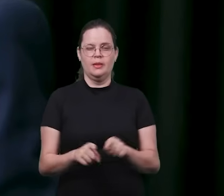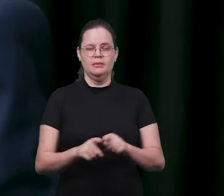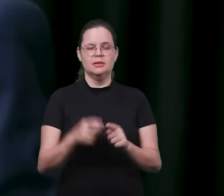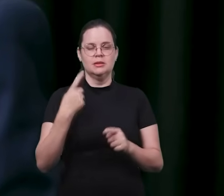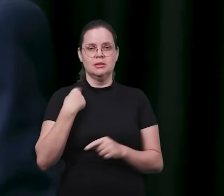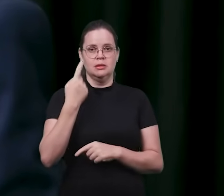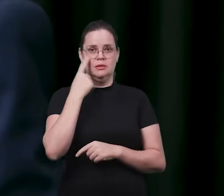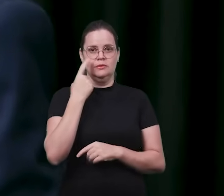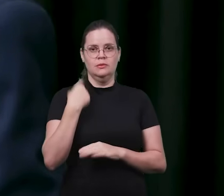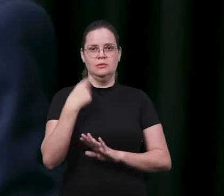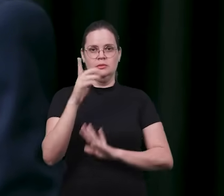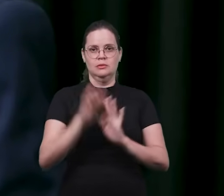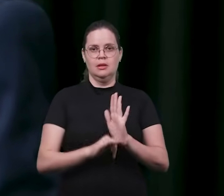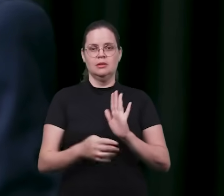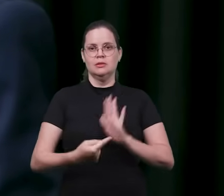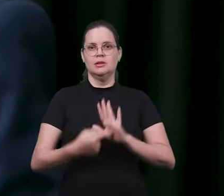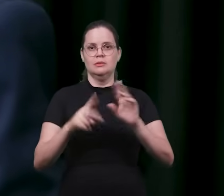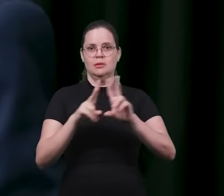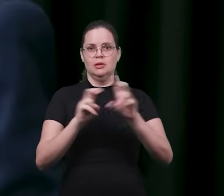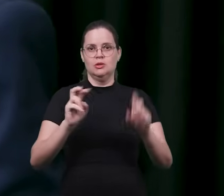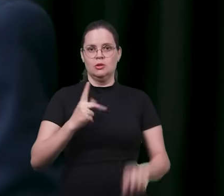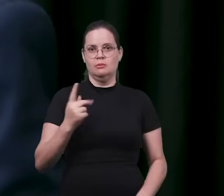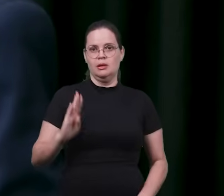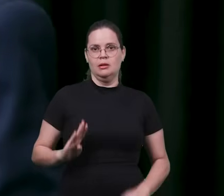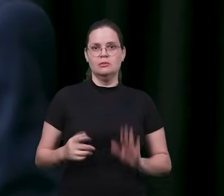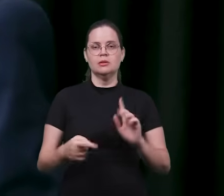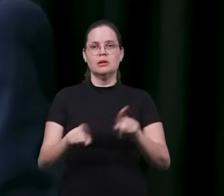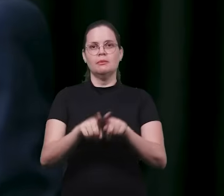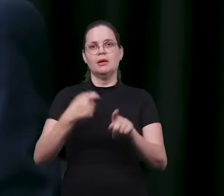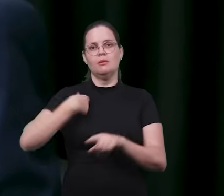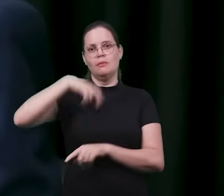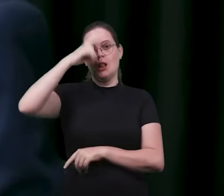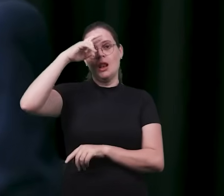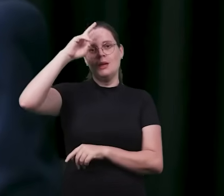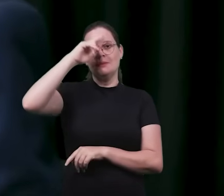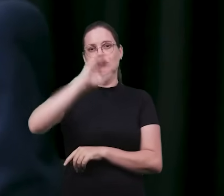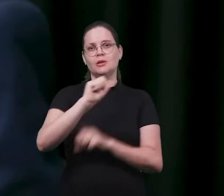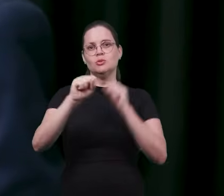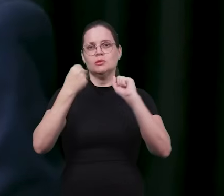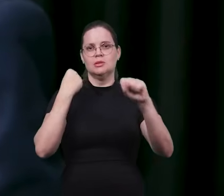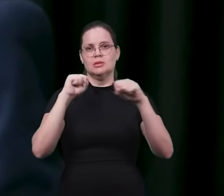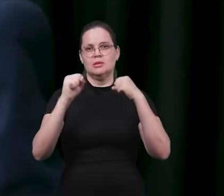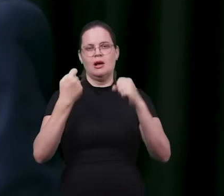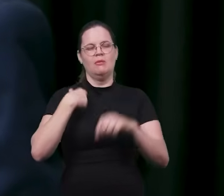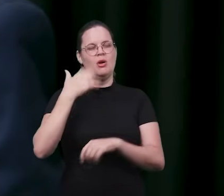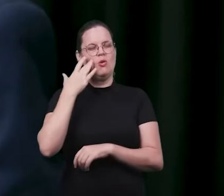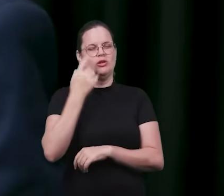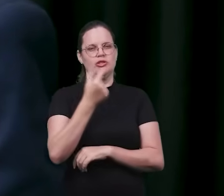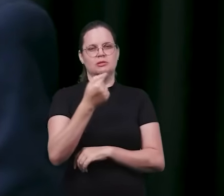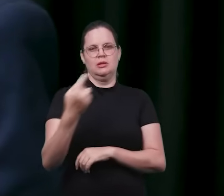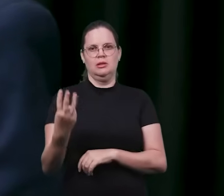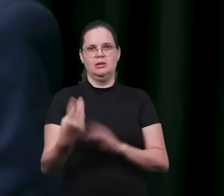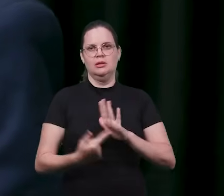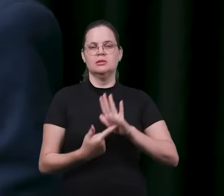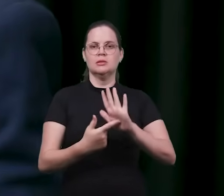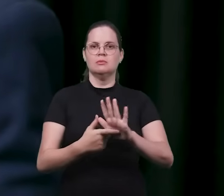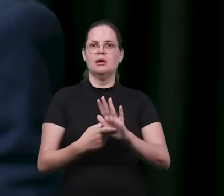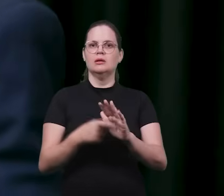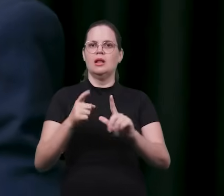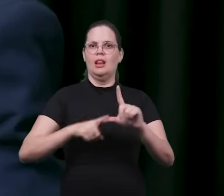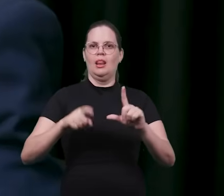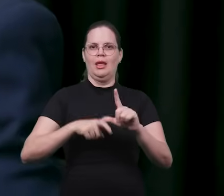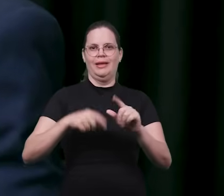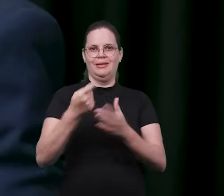citação que Diniz fez de Abacuque, tem um salmo, se não falha a memória, é o 73, que o salmista ele